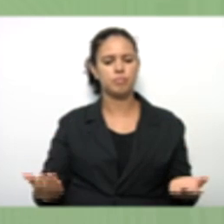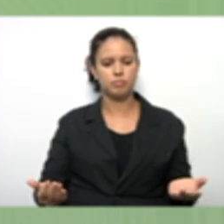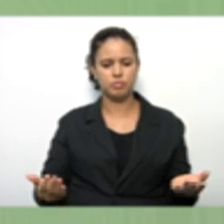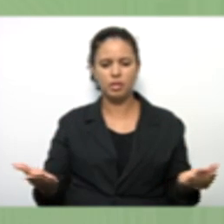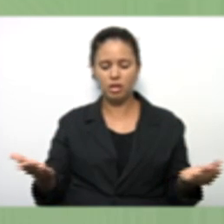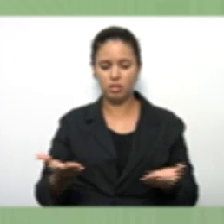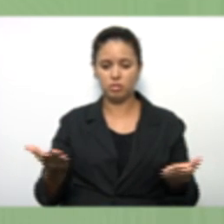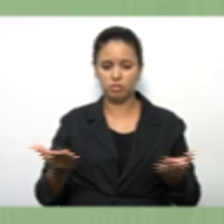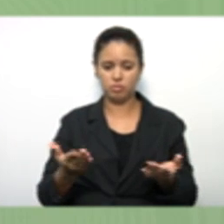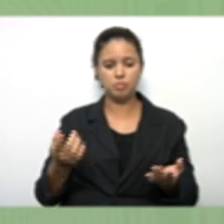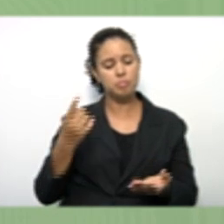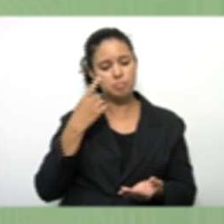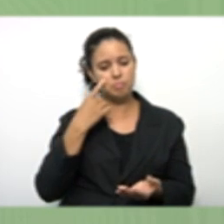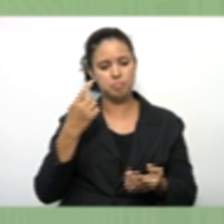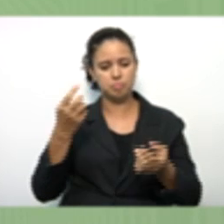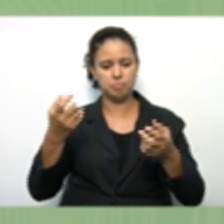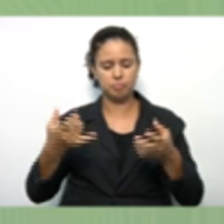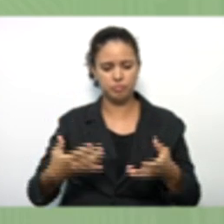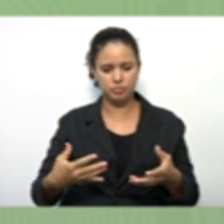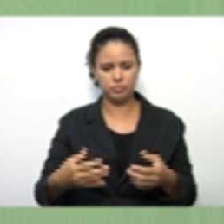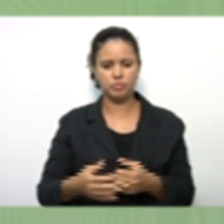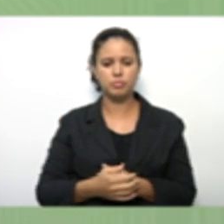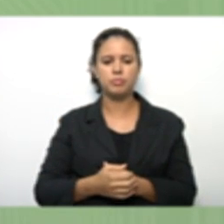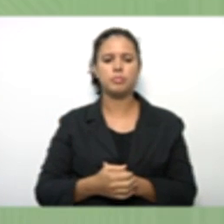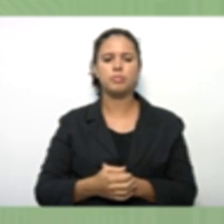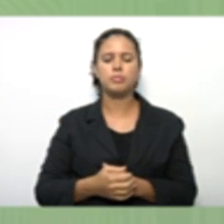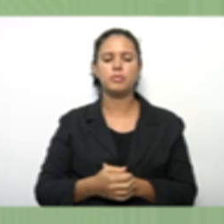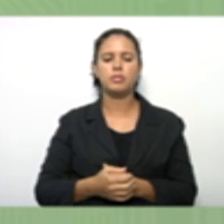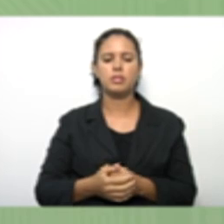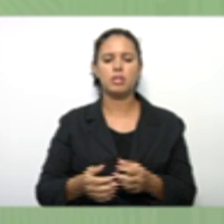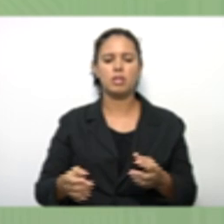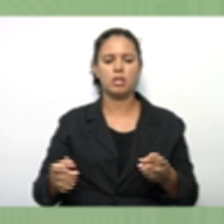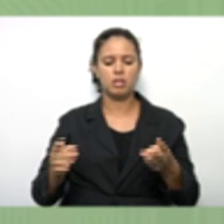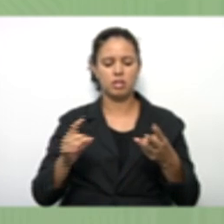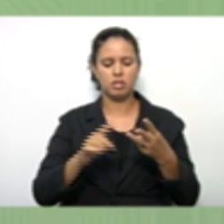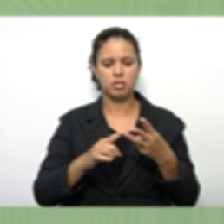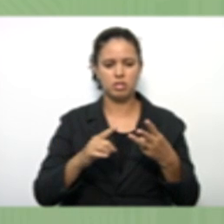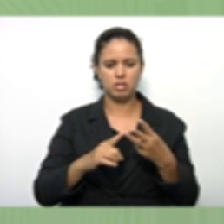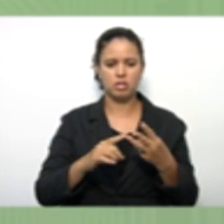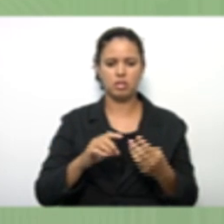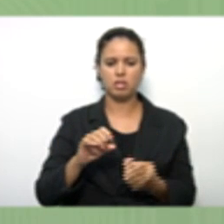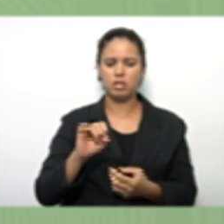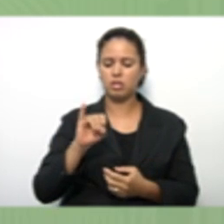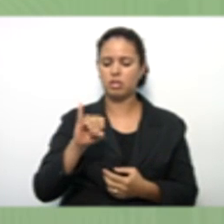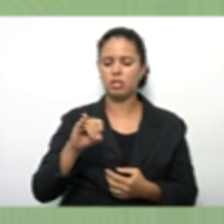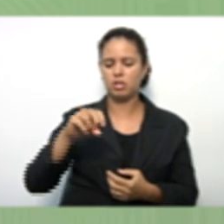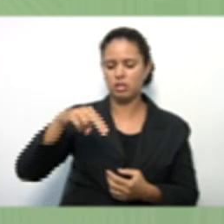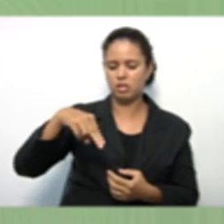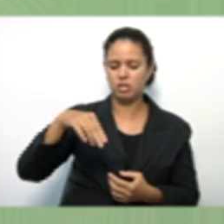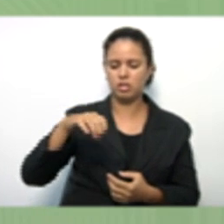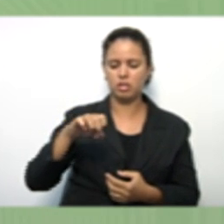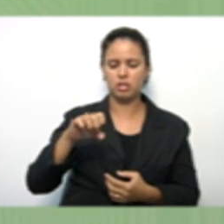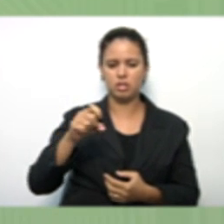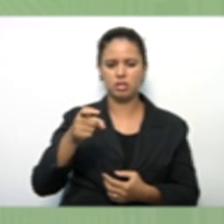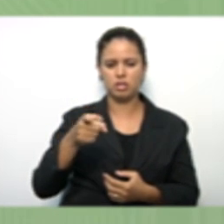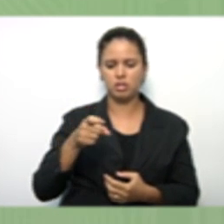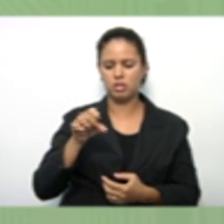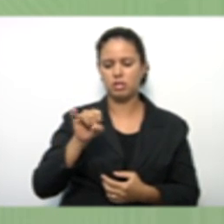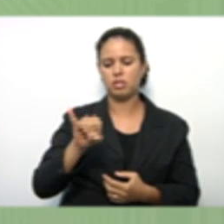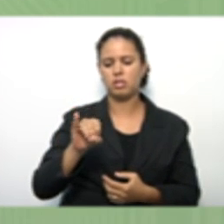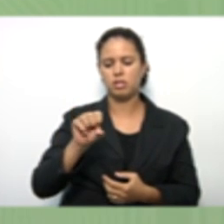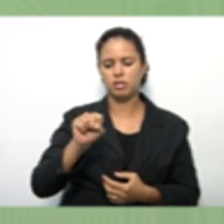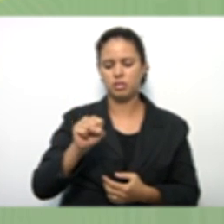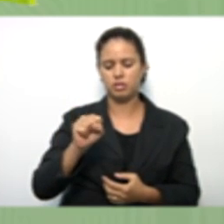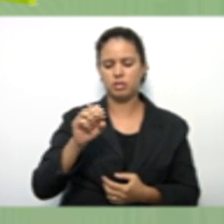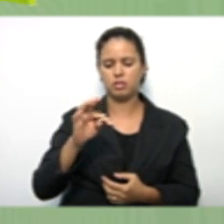Inexistência de ativos. Então, nós temos esse exemplo aqui, no caso de não ter nenhum ativo, a soma das